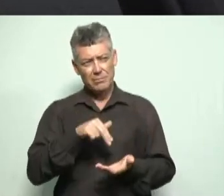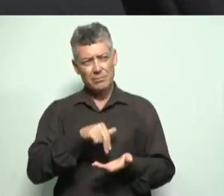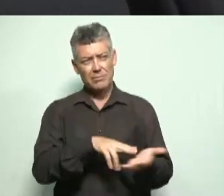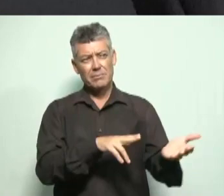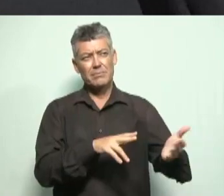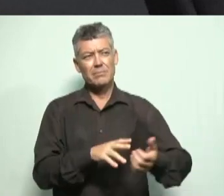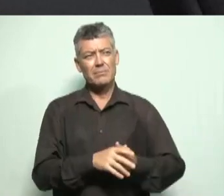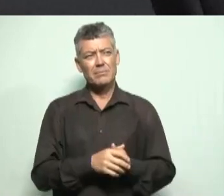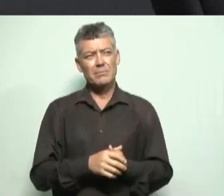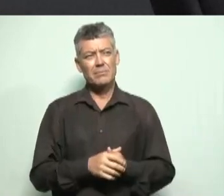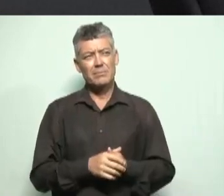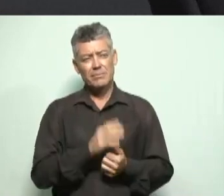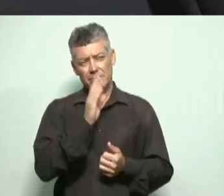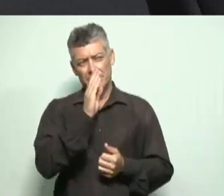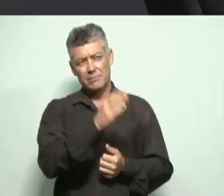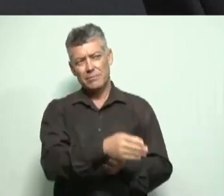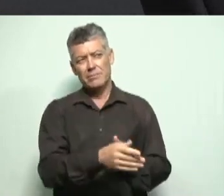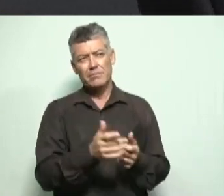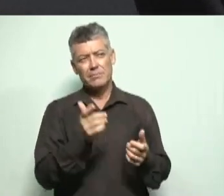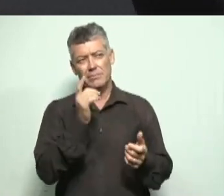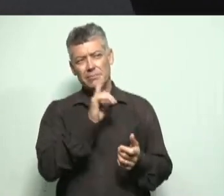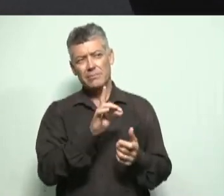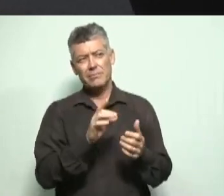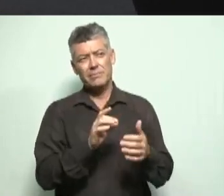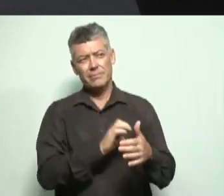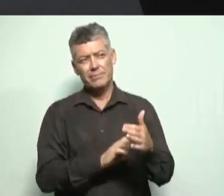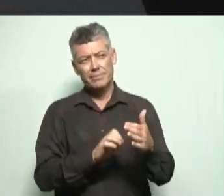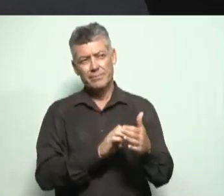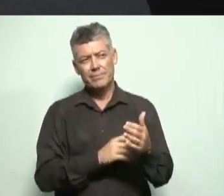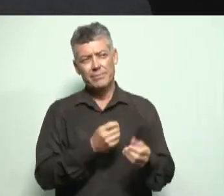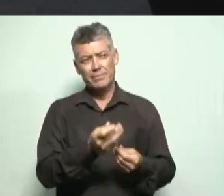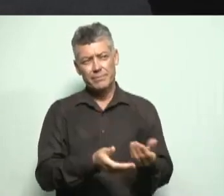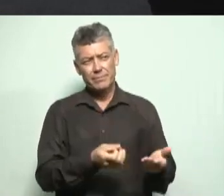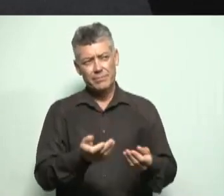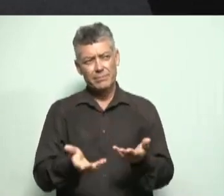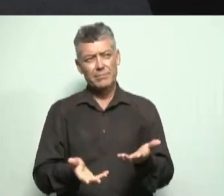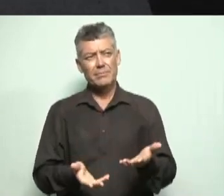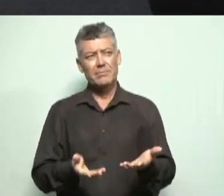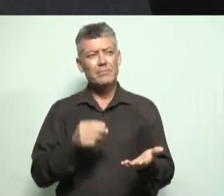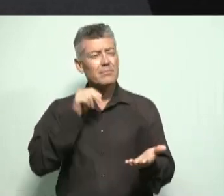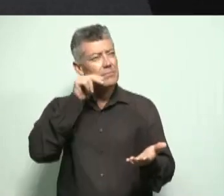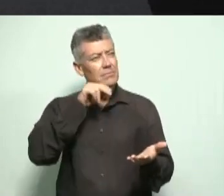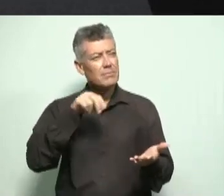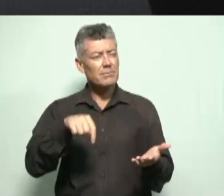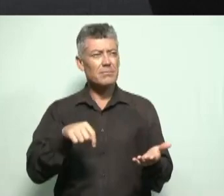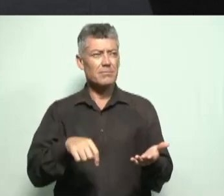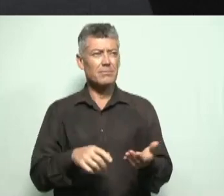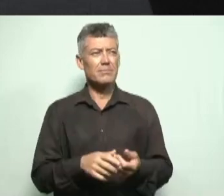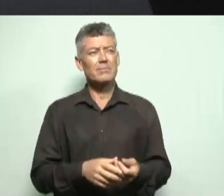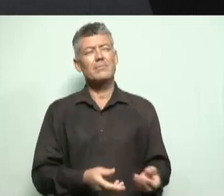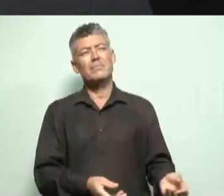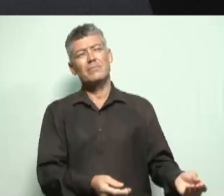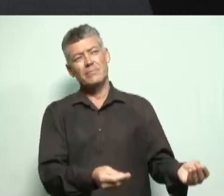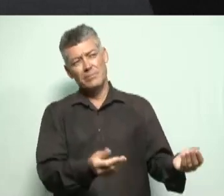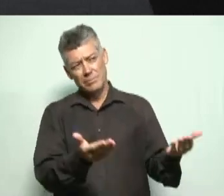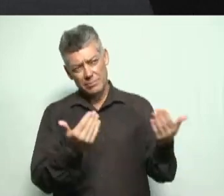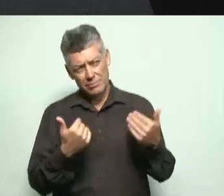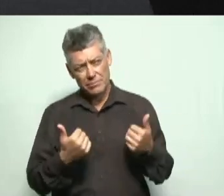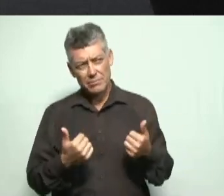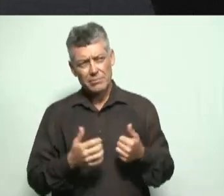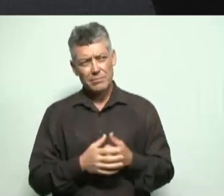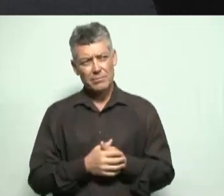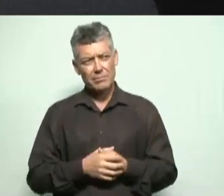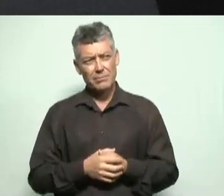e indireta, concessionárias e pelas empresas prestadoras de serviços aqui no município. Para que venha... Alô?